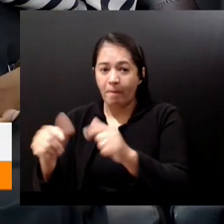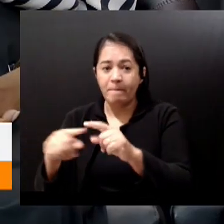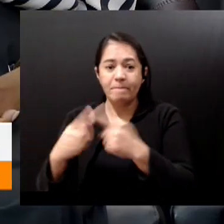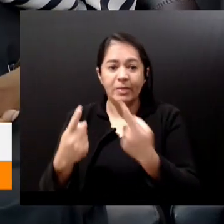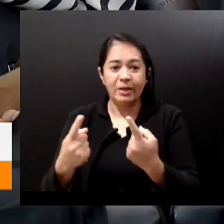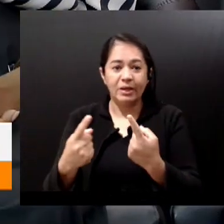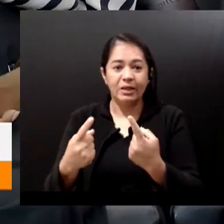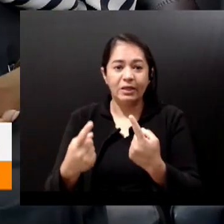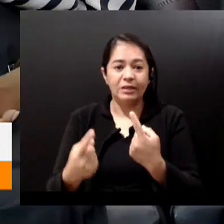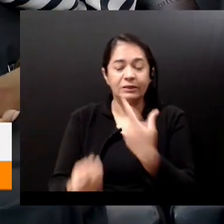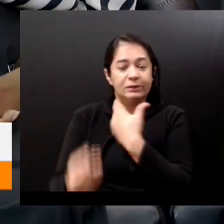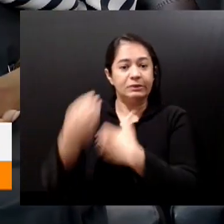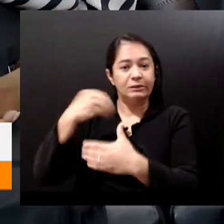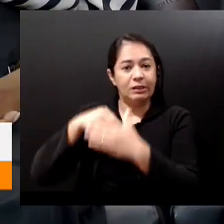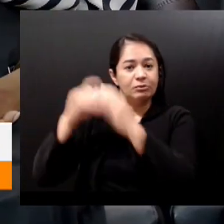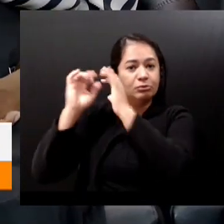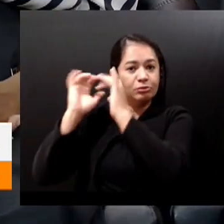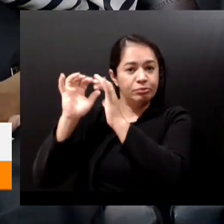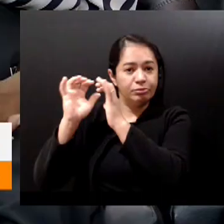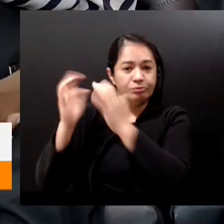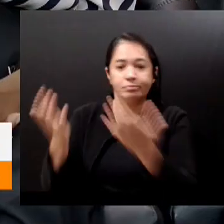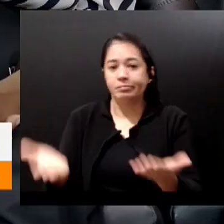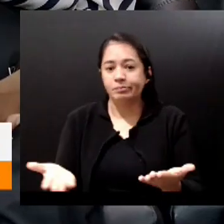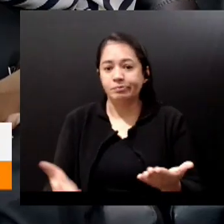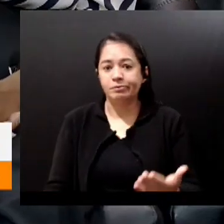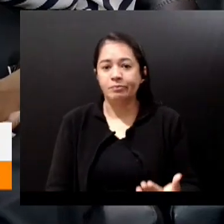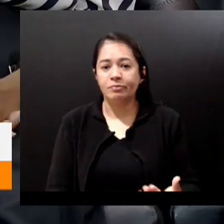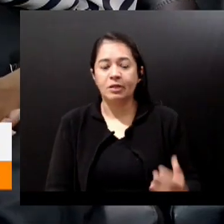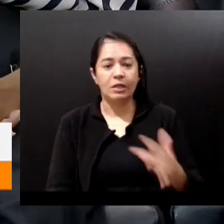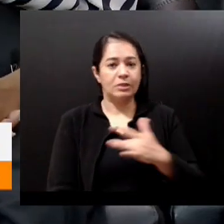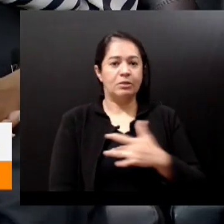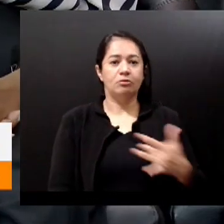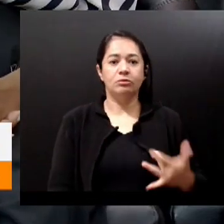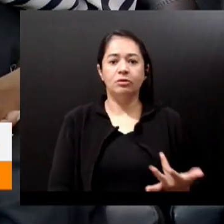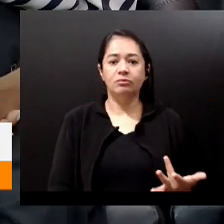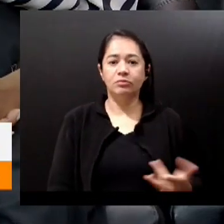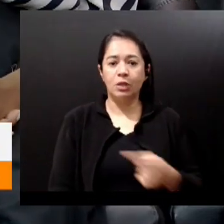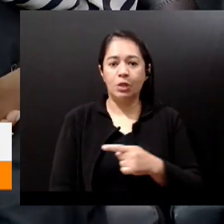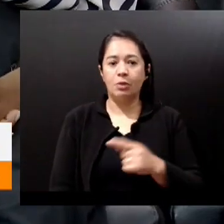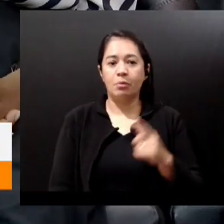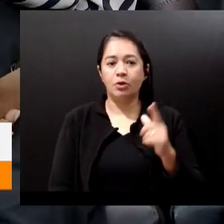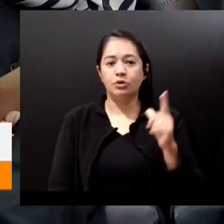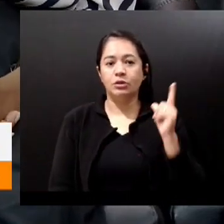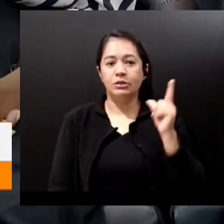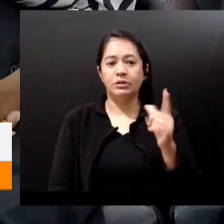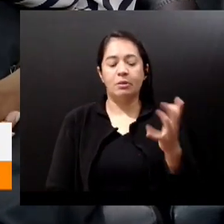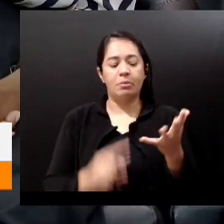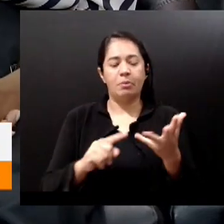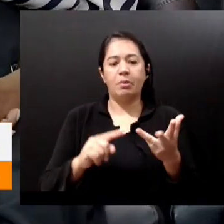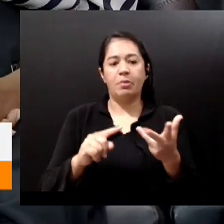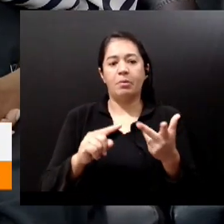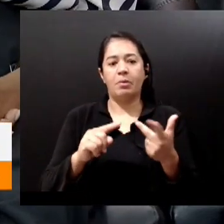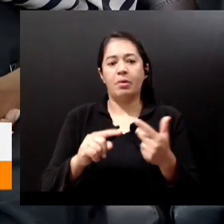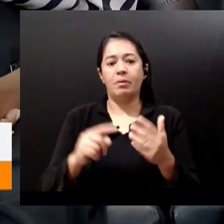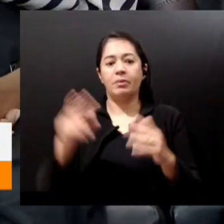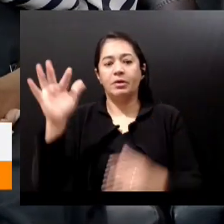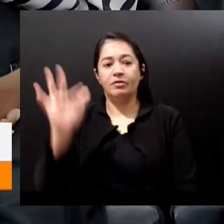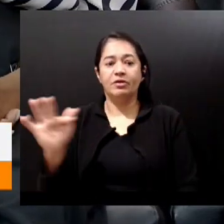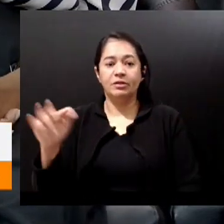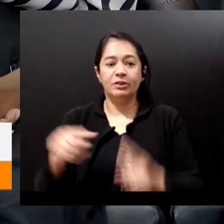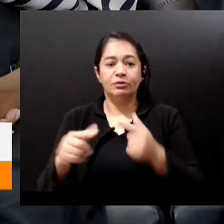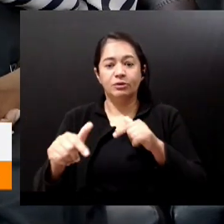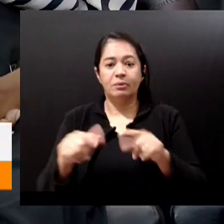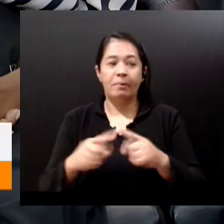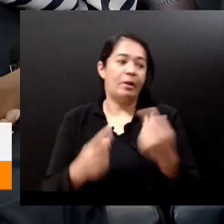intrapsiquicamente falando, seja saudável para ele. Ele pode ganhar altos scores na faculdade, no trabalho, mas a sua vida, por exemplo, no